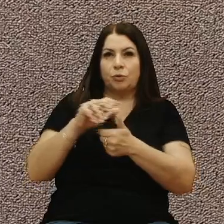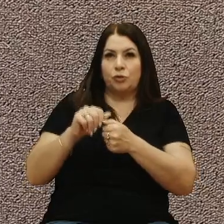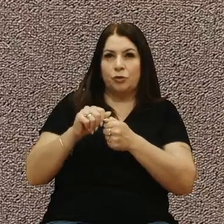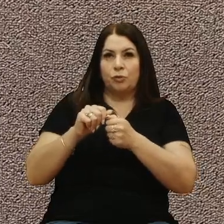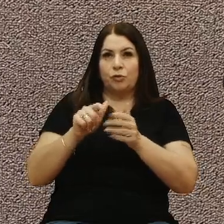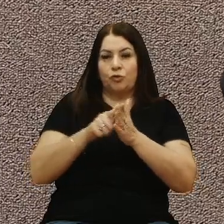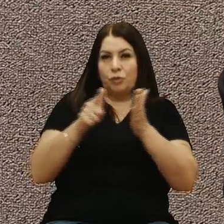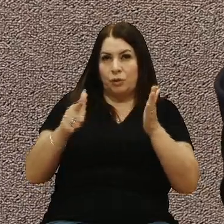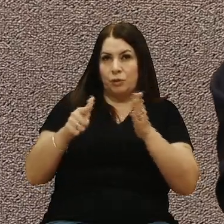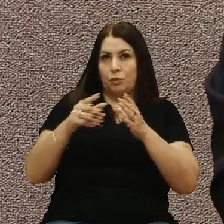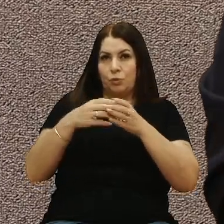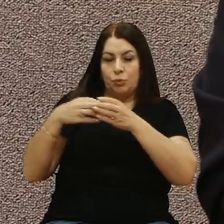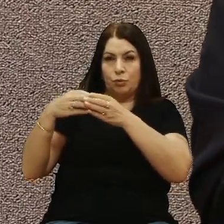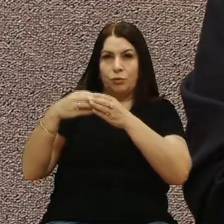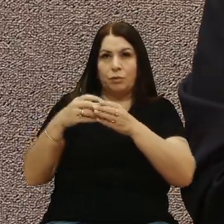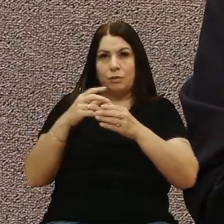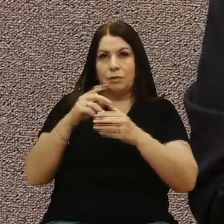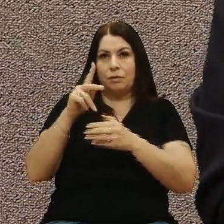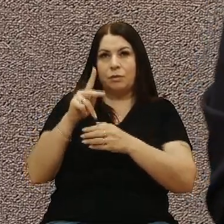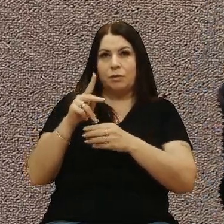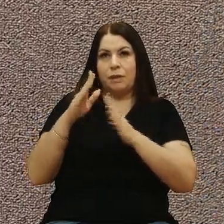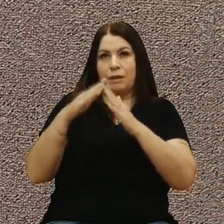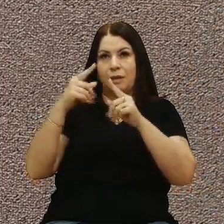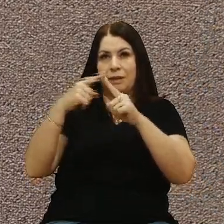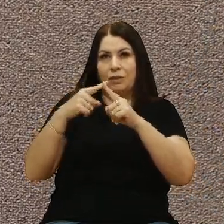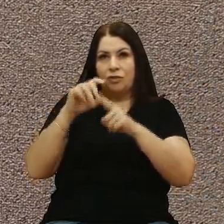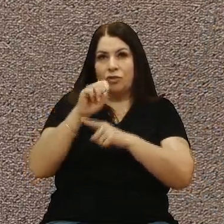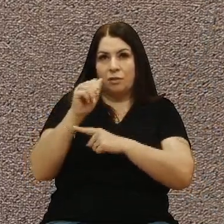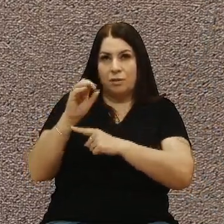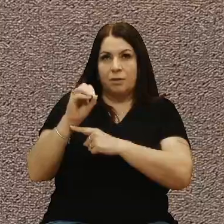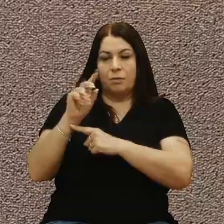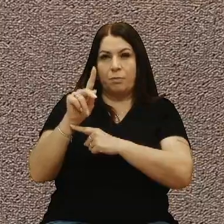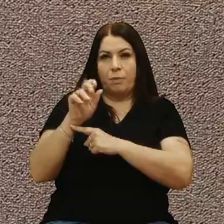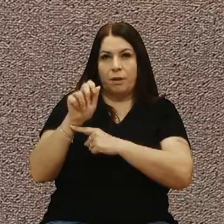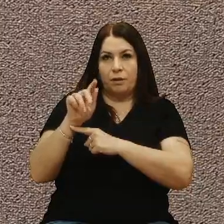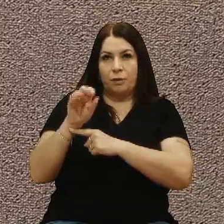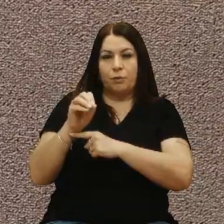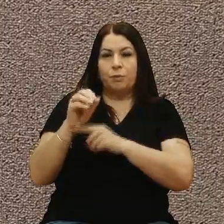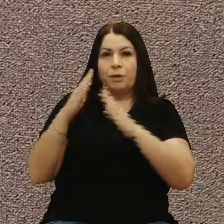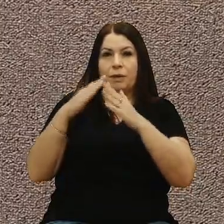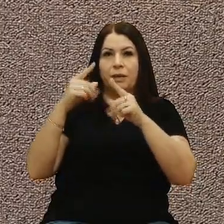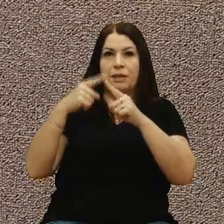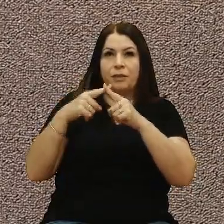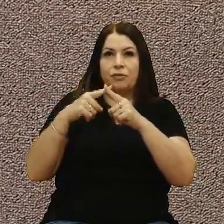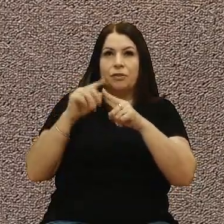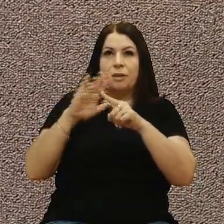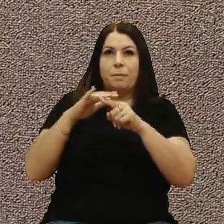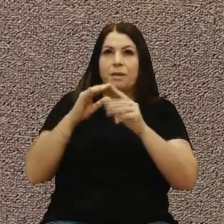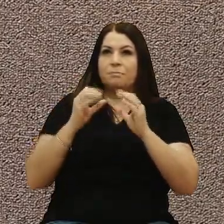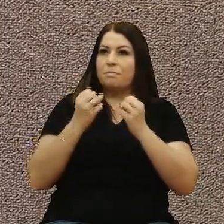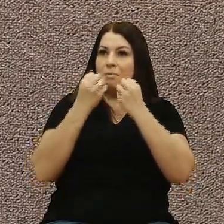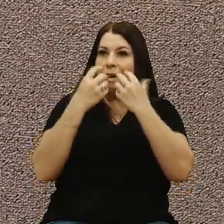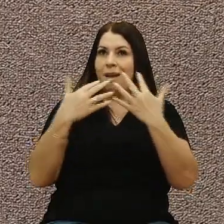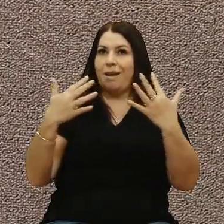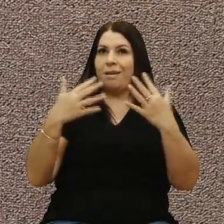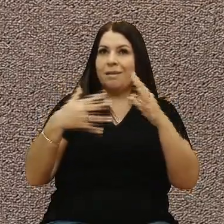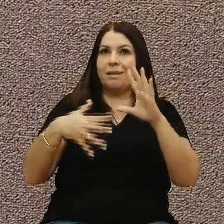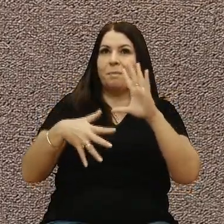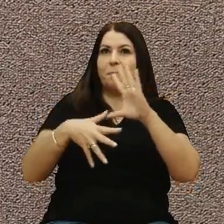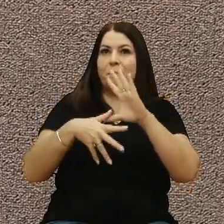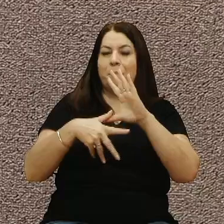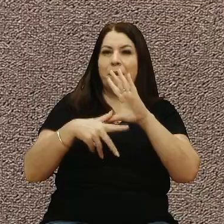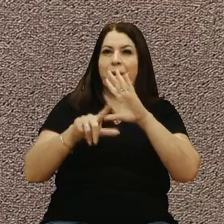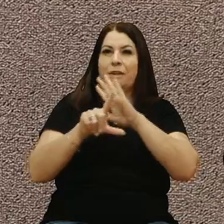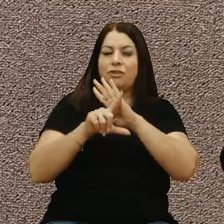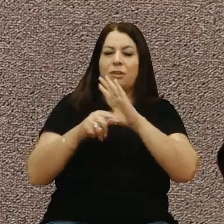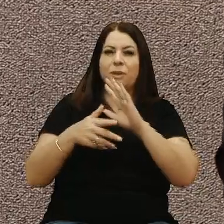Turístico declarou a paróquia de São Pelegrino como a igreja mural mais deslumbrante da América Latina.